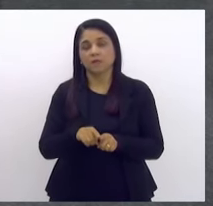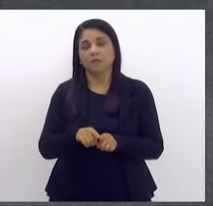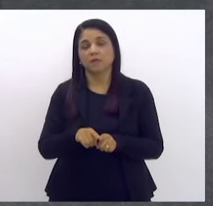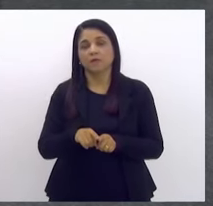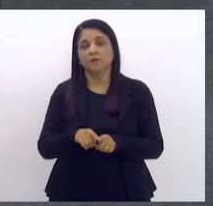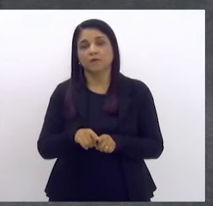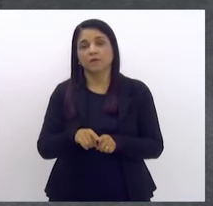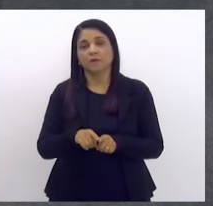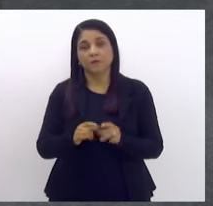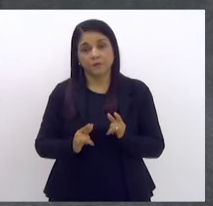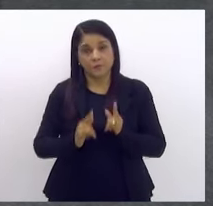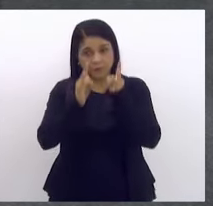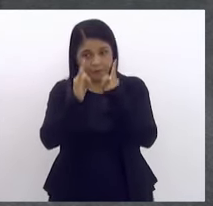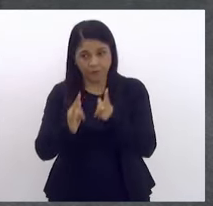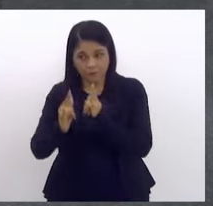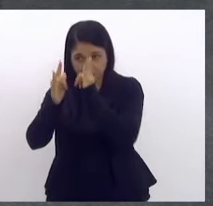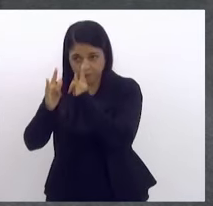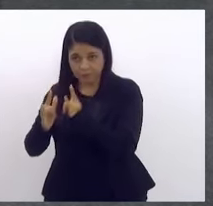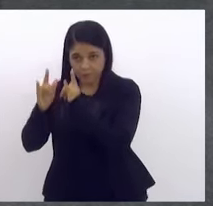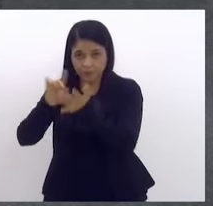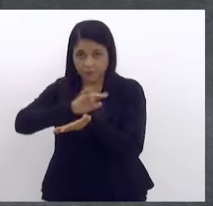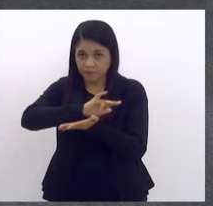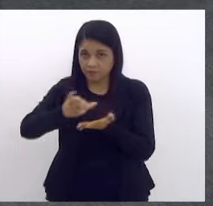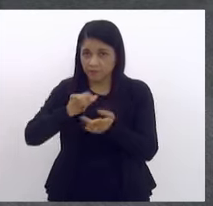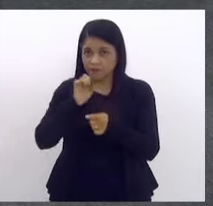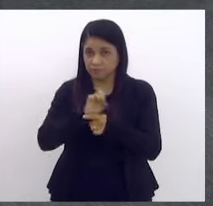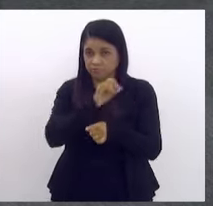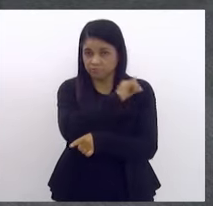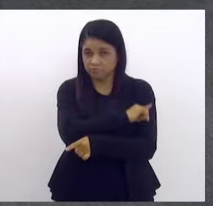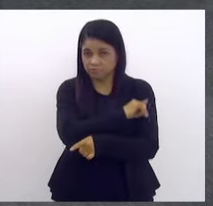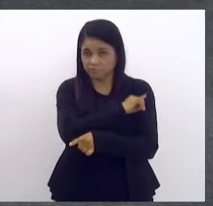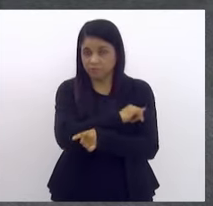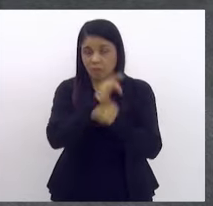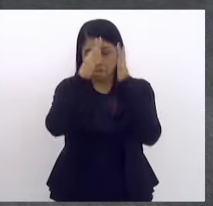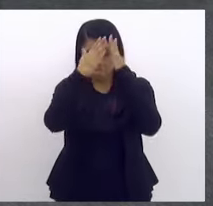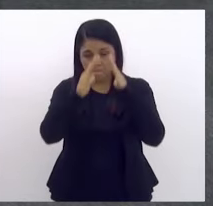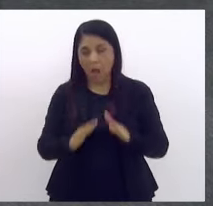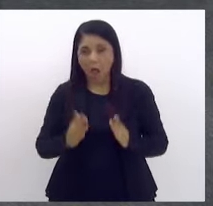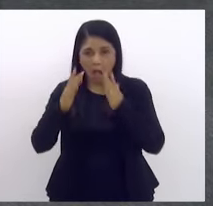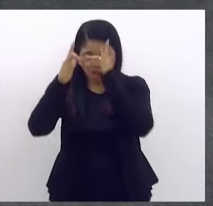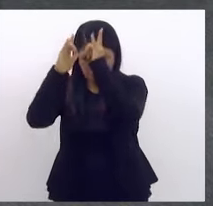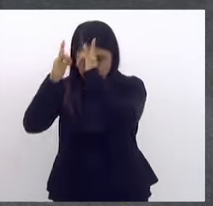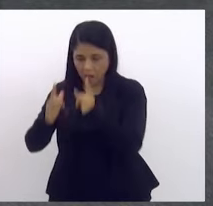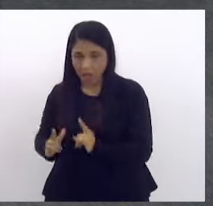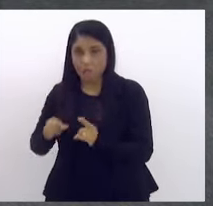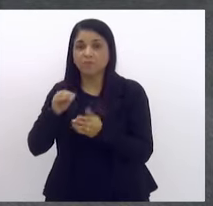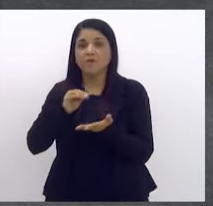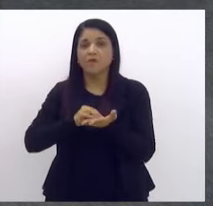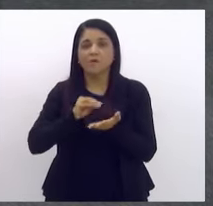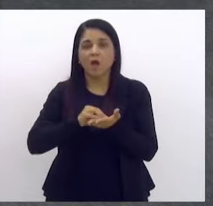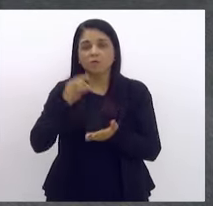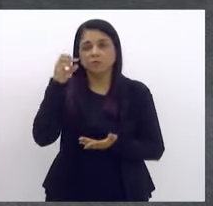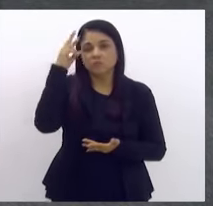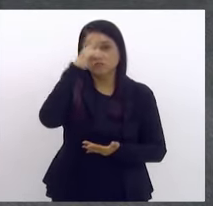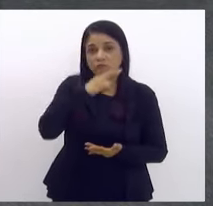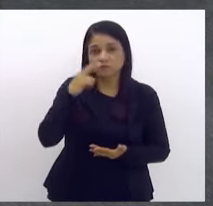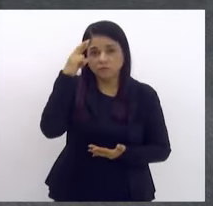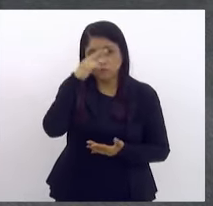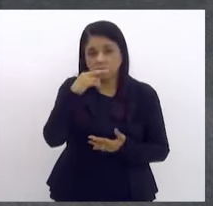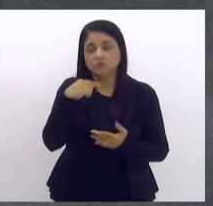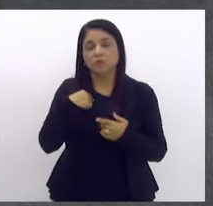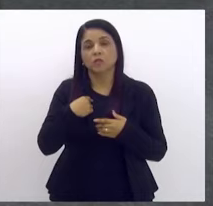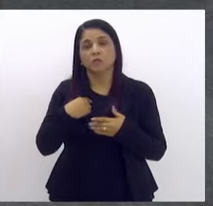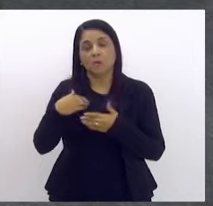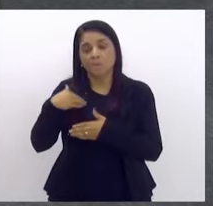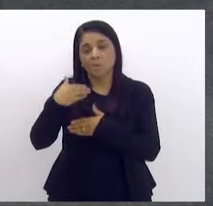de que muitas construções aqui na cidade do Rio de Janeiro acabaram desabando por conta de falta de vistoria ou de processos